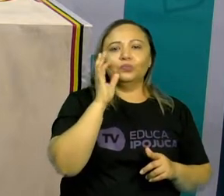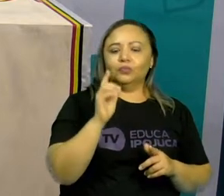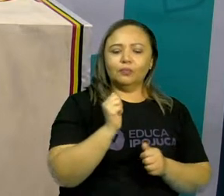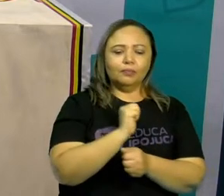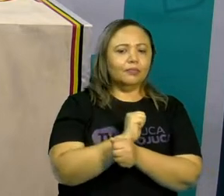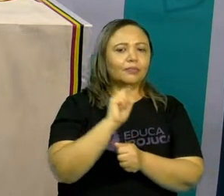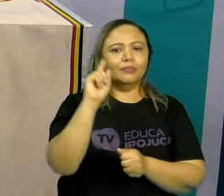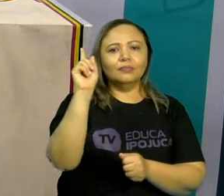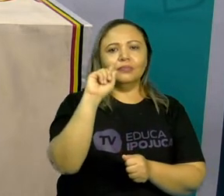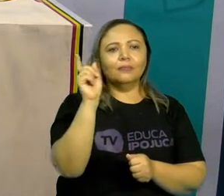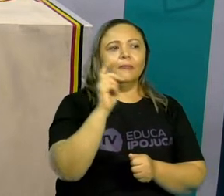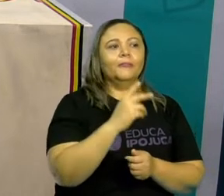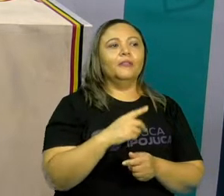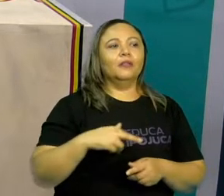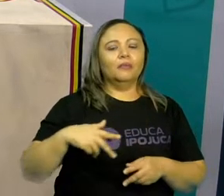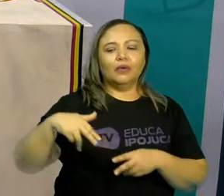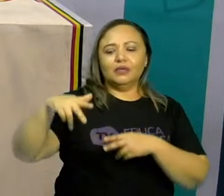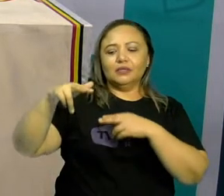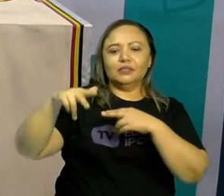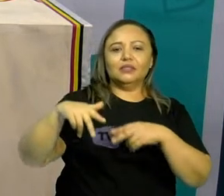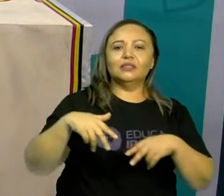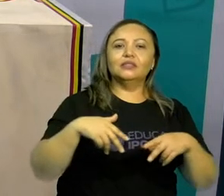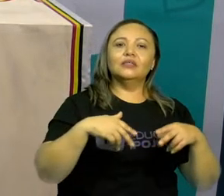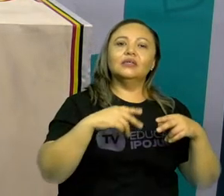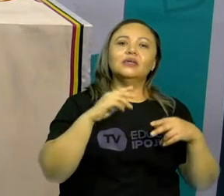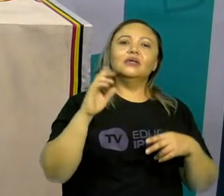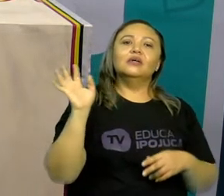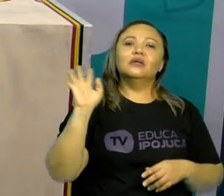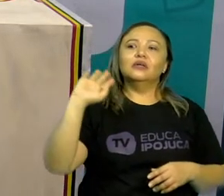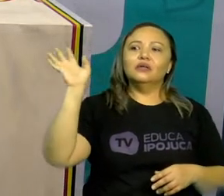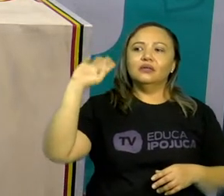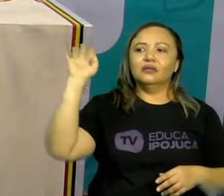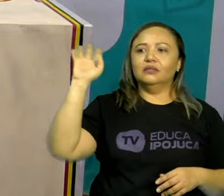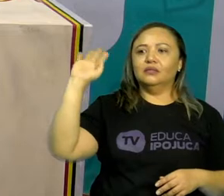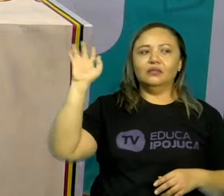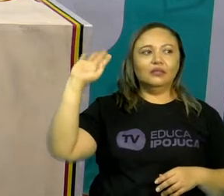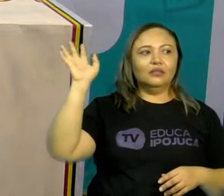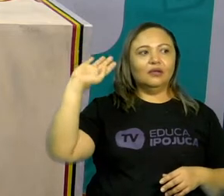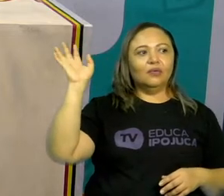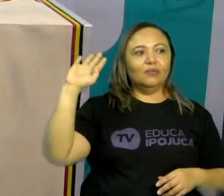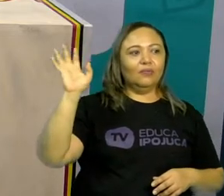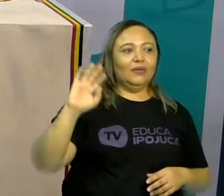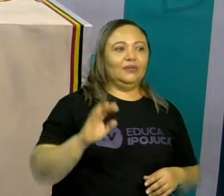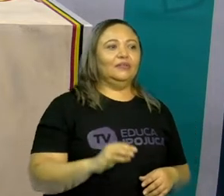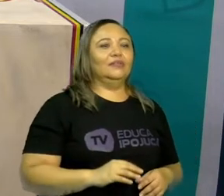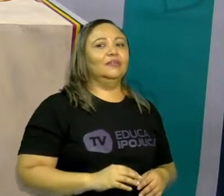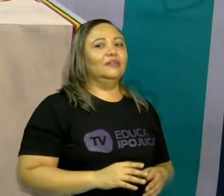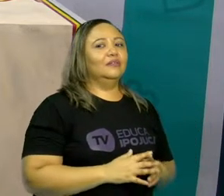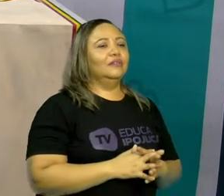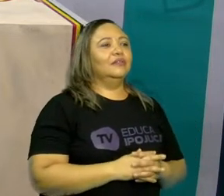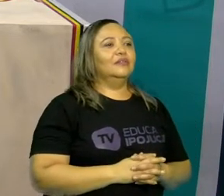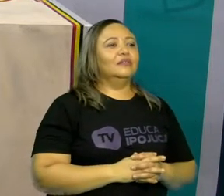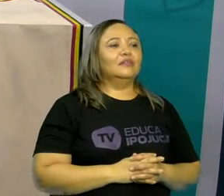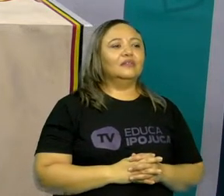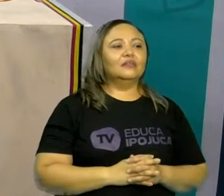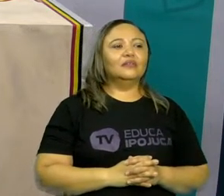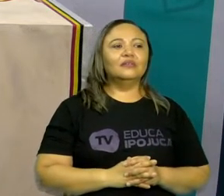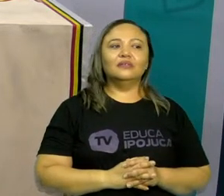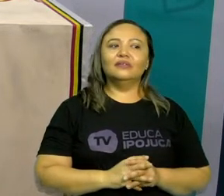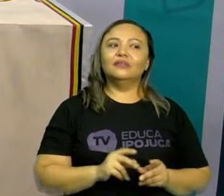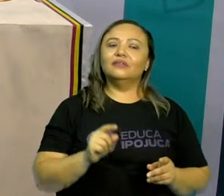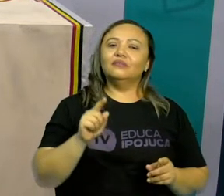parou começou a passear novamente dando xauzinho ao Ratinho bom